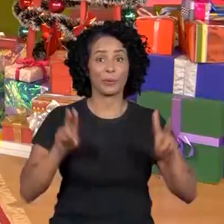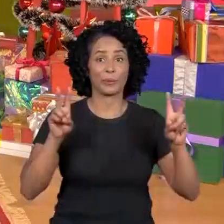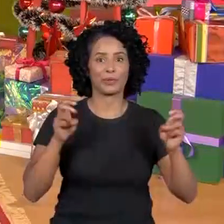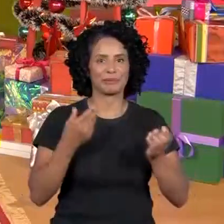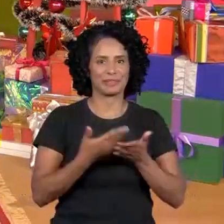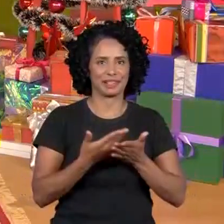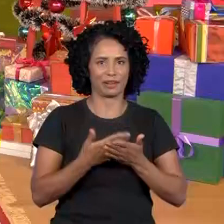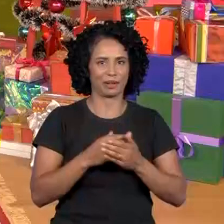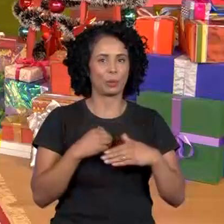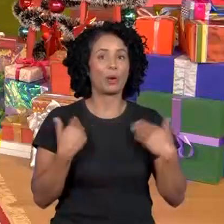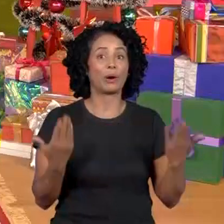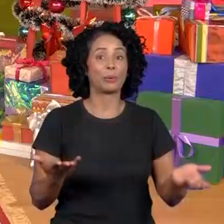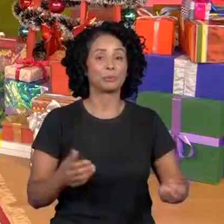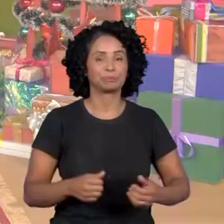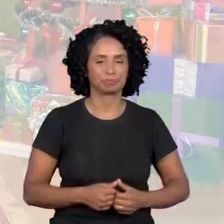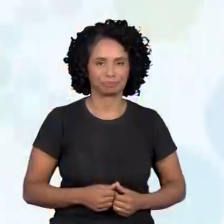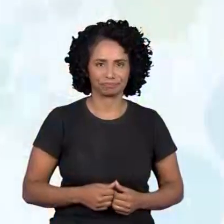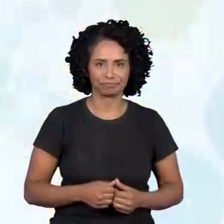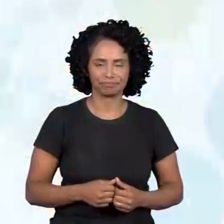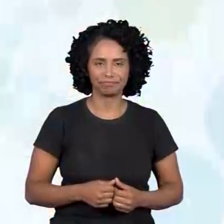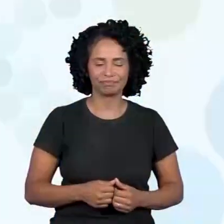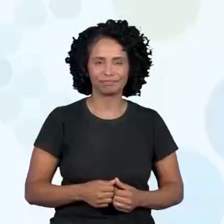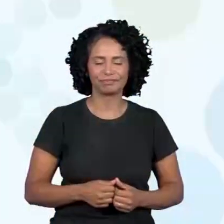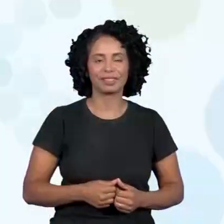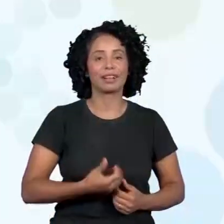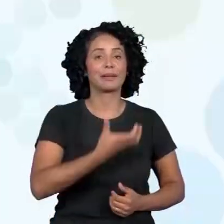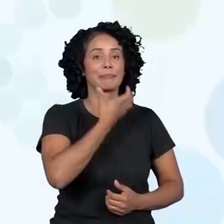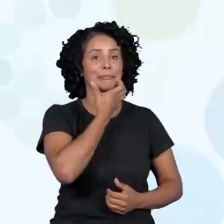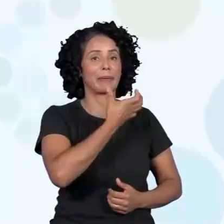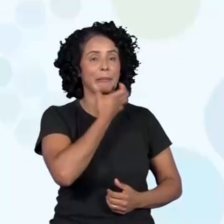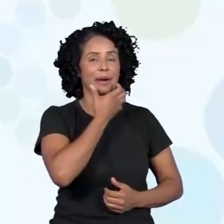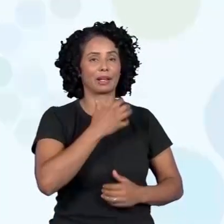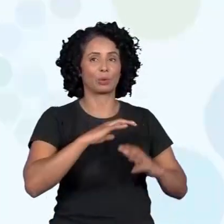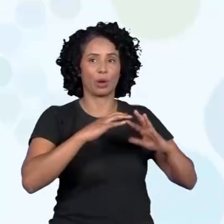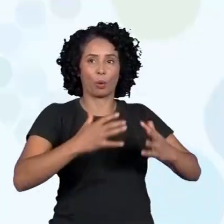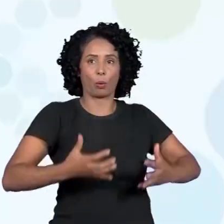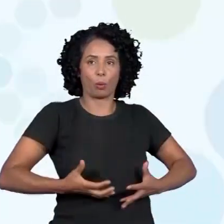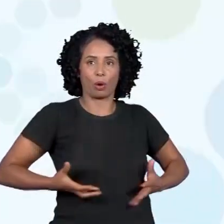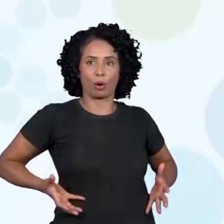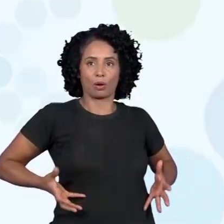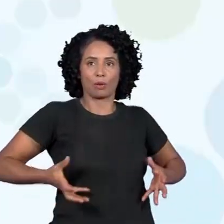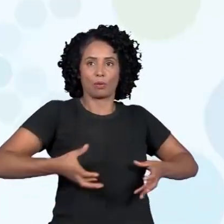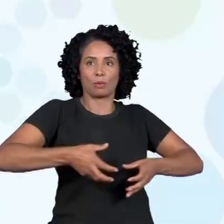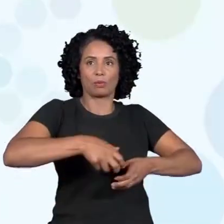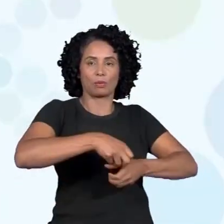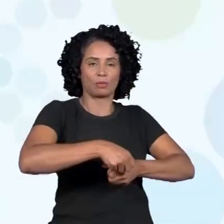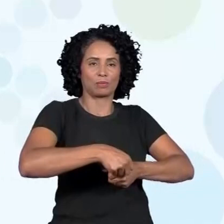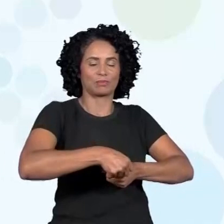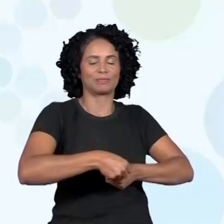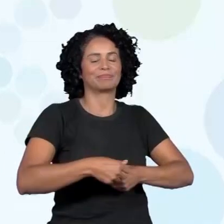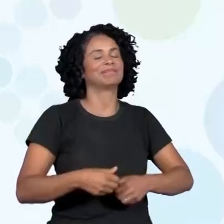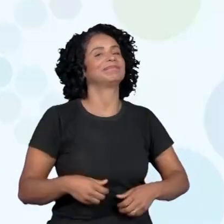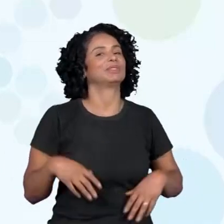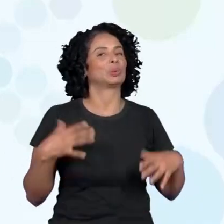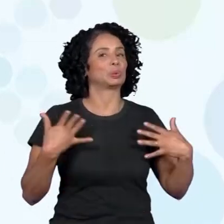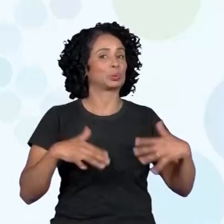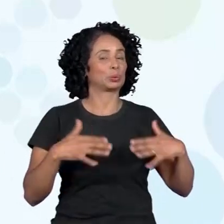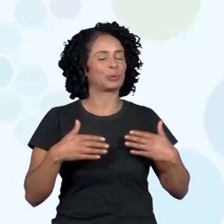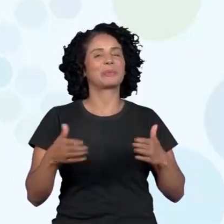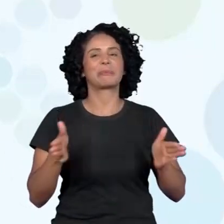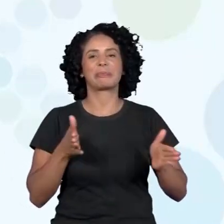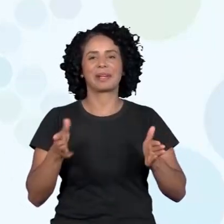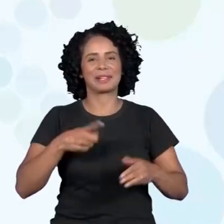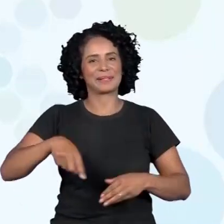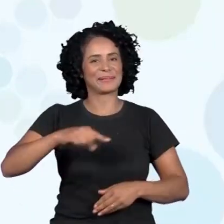é O Cinto do Papai Noel. Ah, esse período a gente gosta, né?